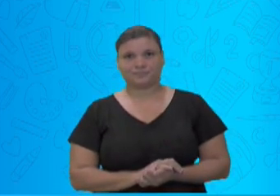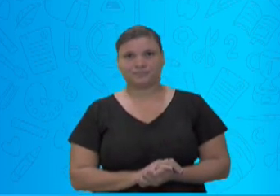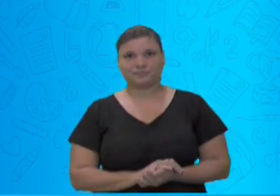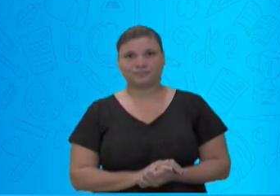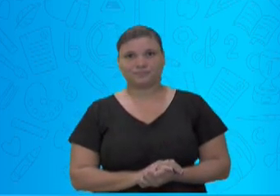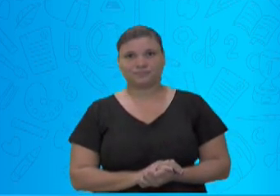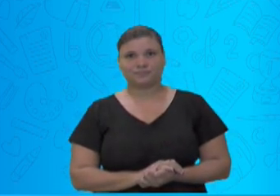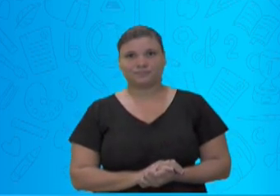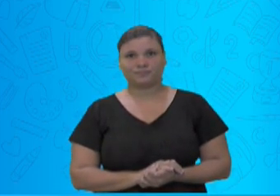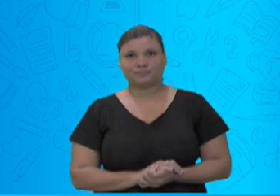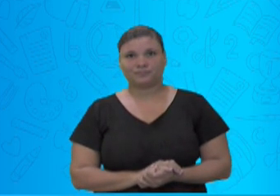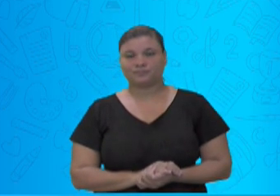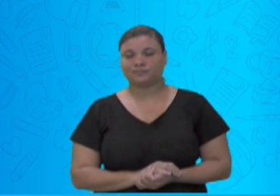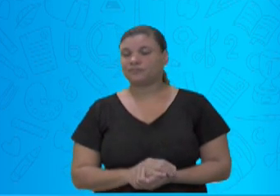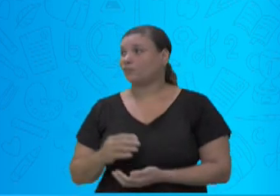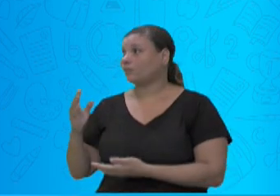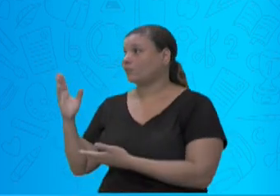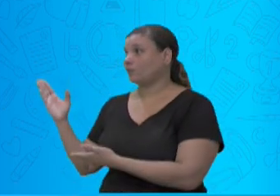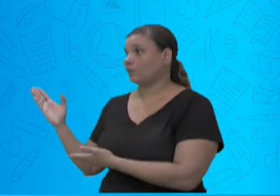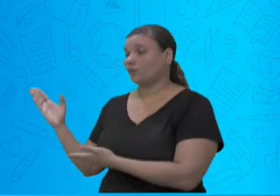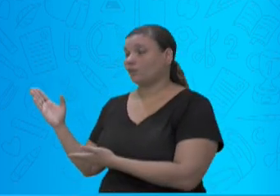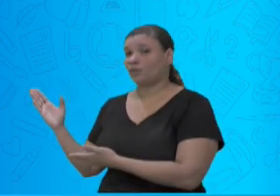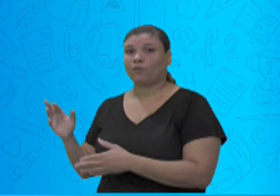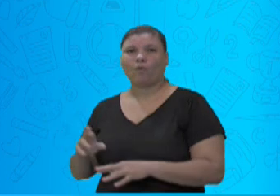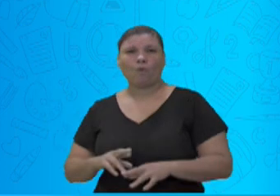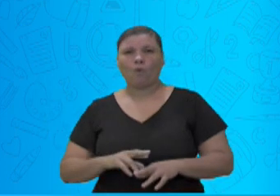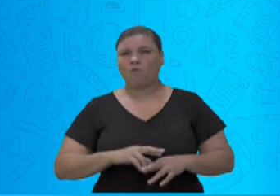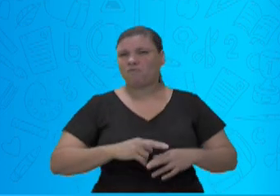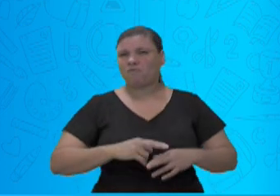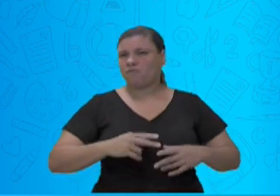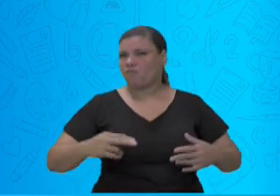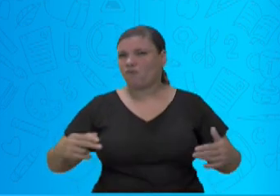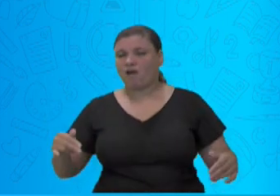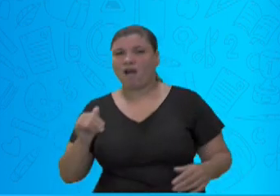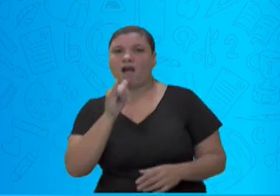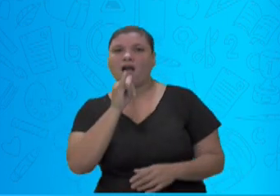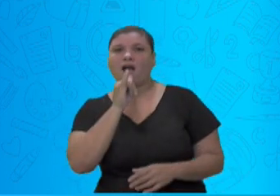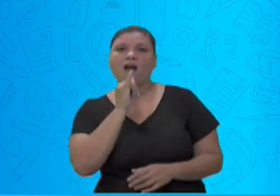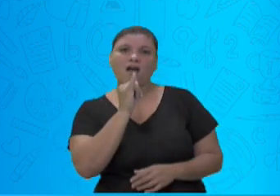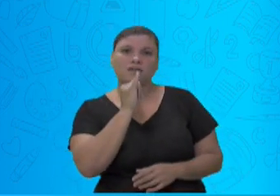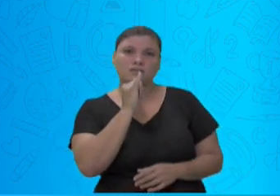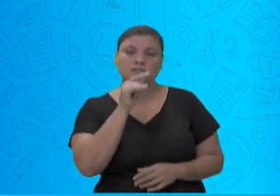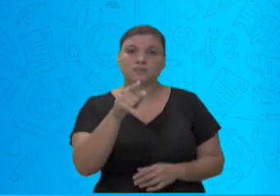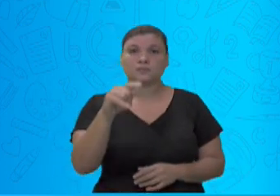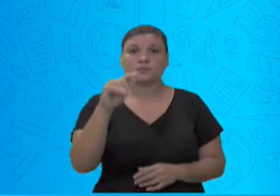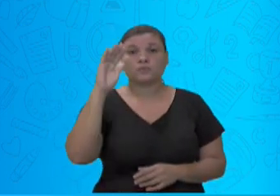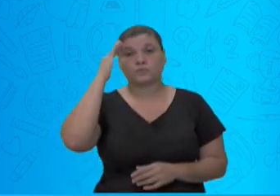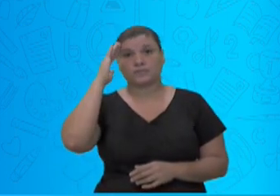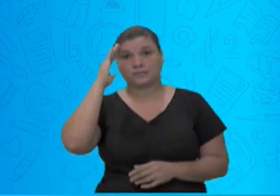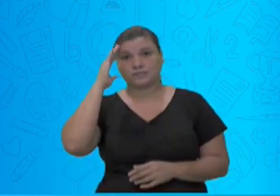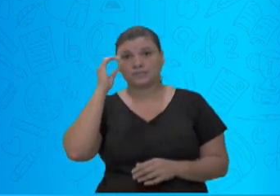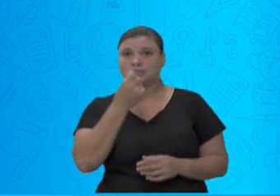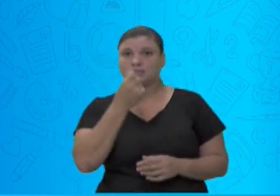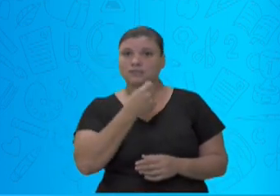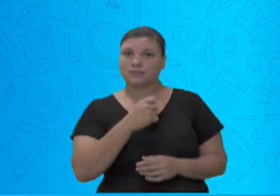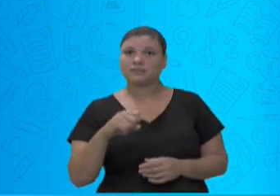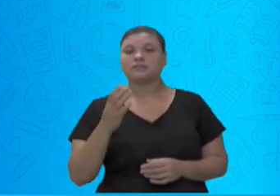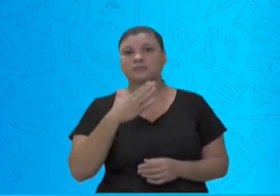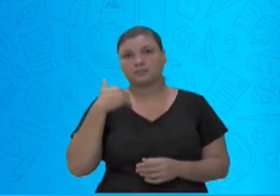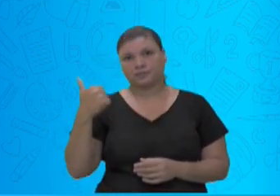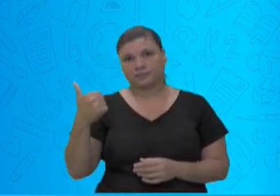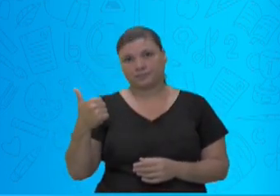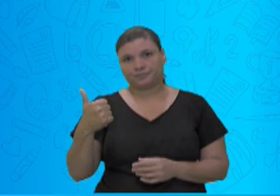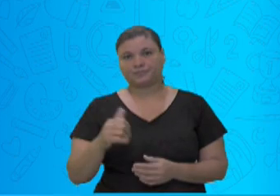E aí temos outras, que é o caso de cheque, brocha, chácara.